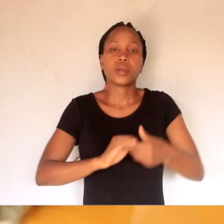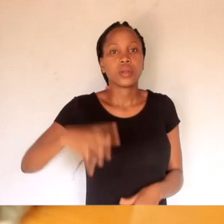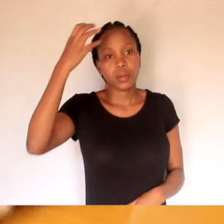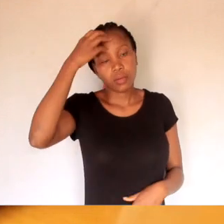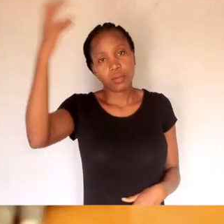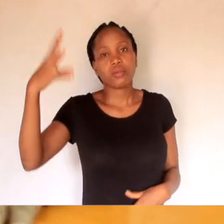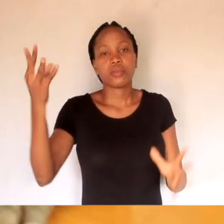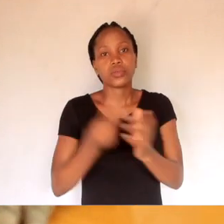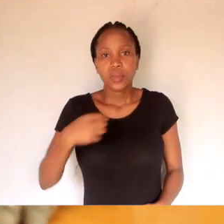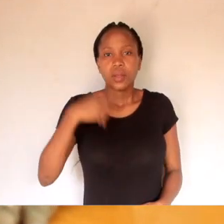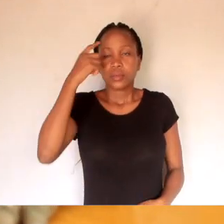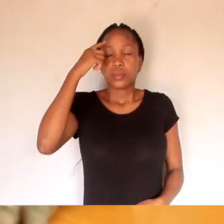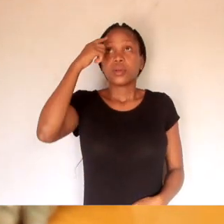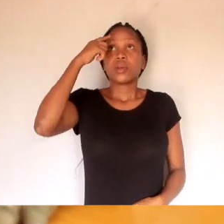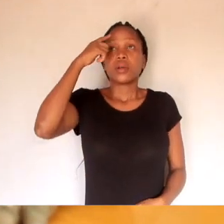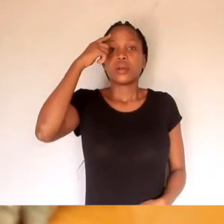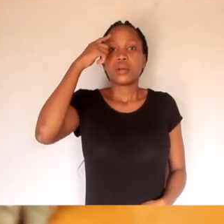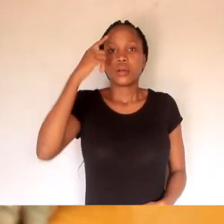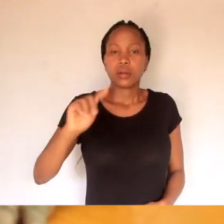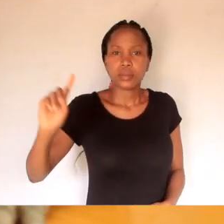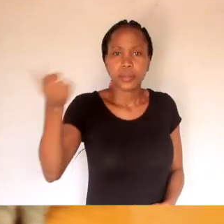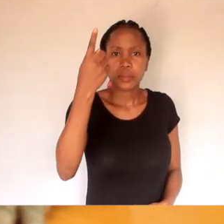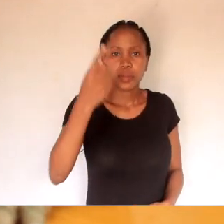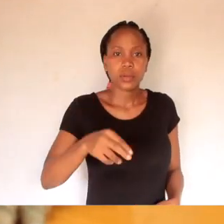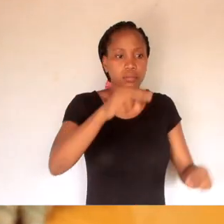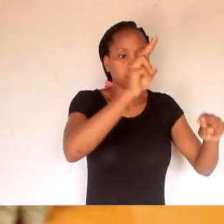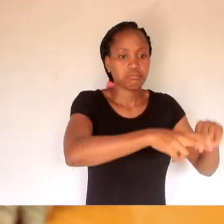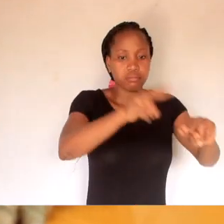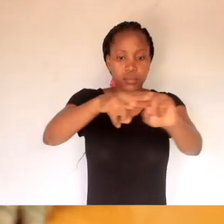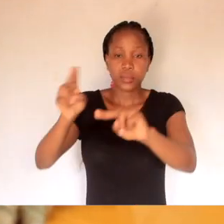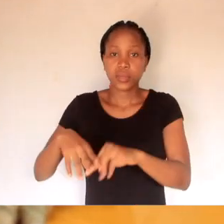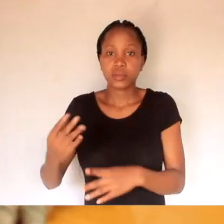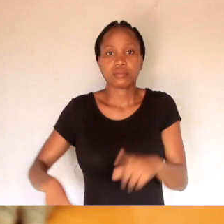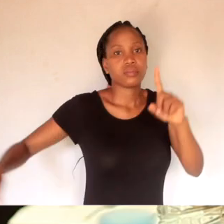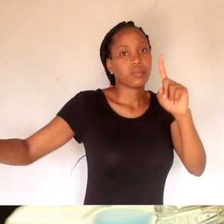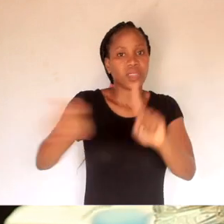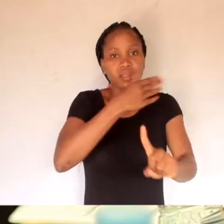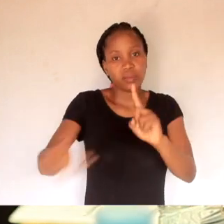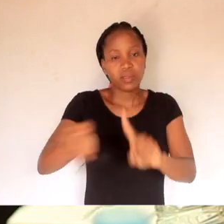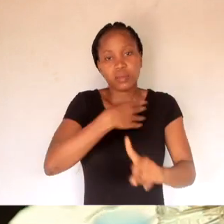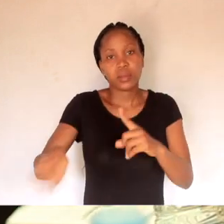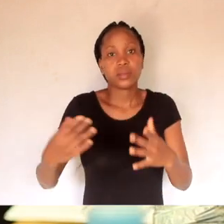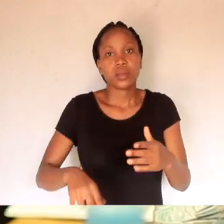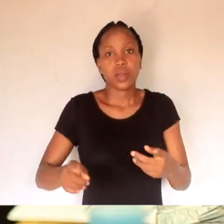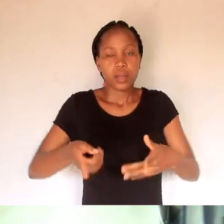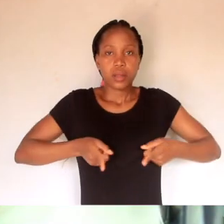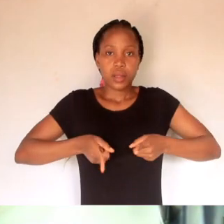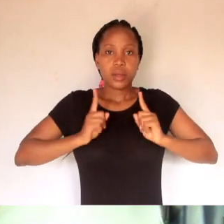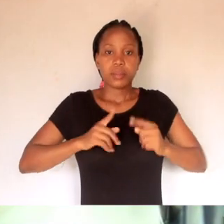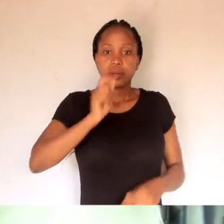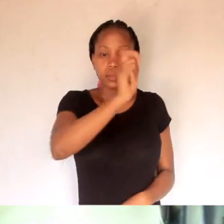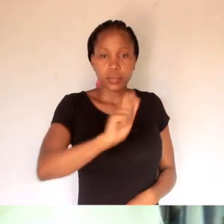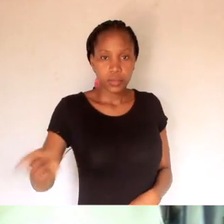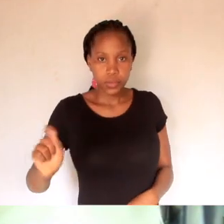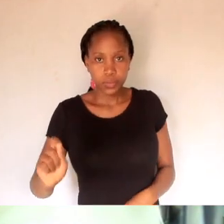Eu me recordo de uma das primeiras coisas que levamos para a mesa foi a questão de violência contra a rapariga nas escolas. Quando